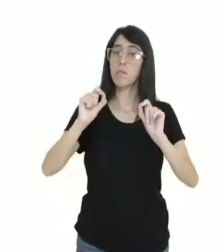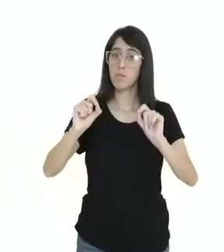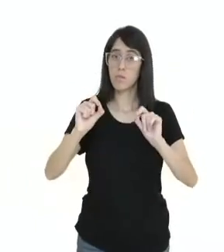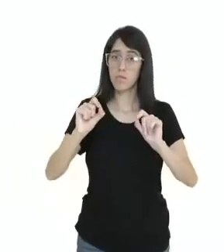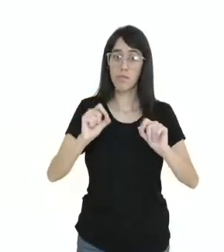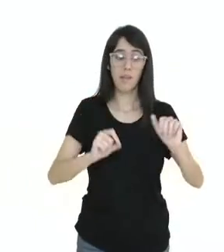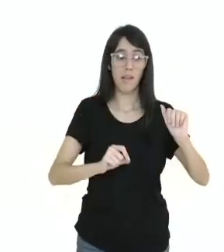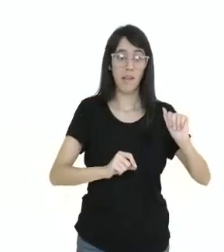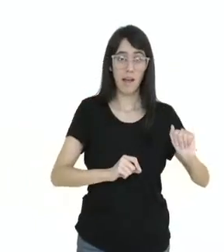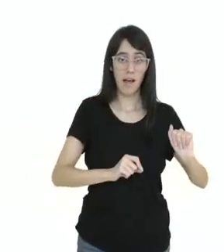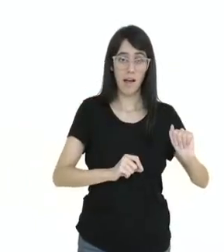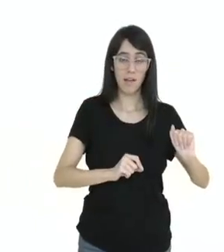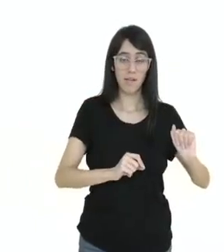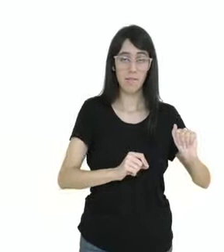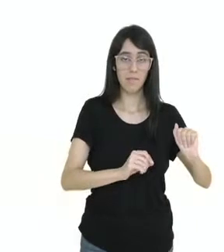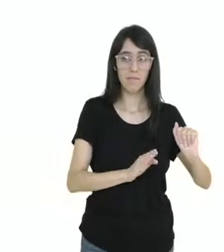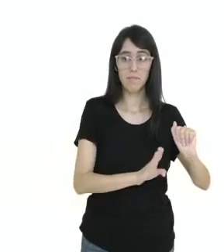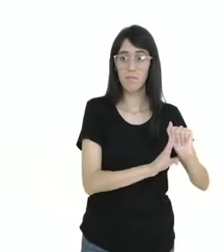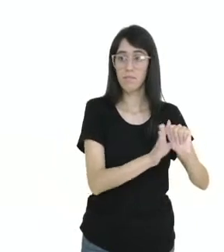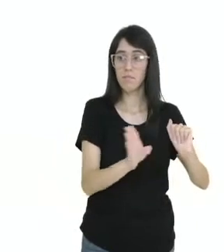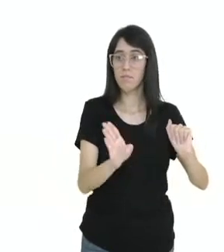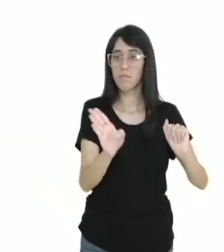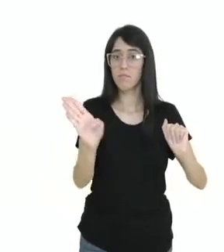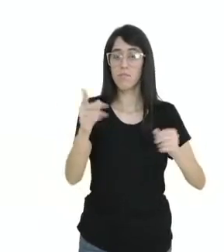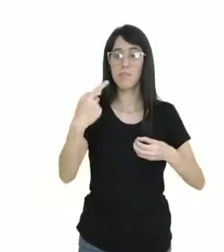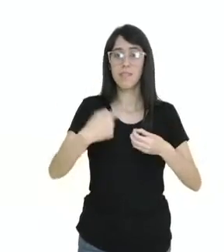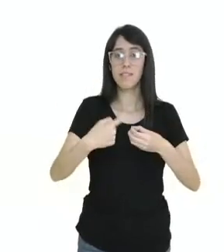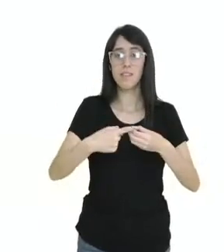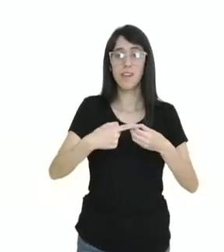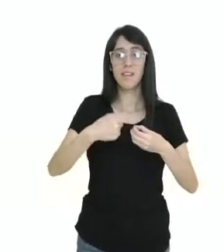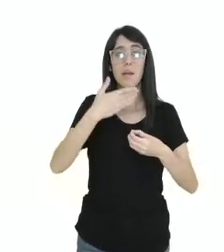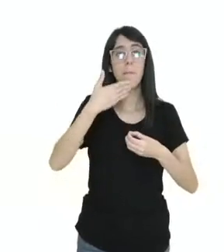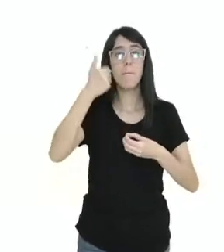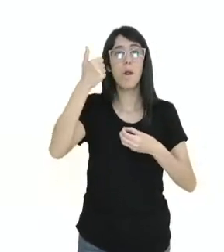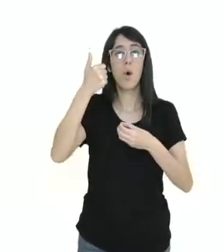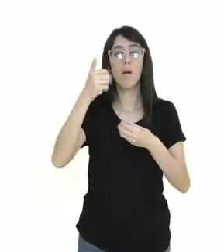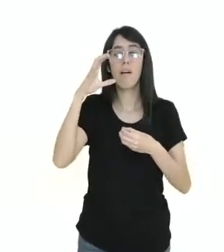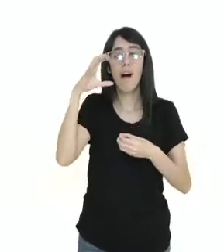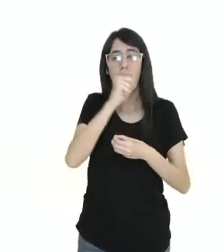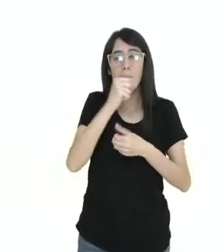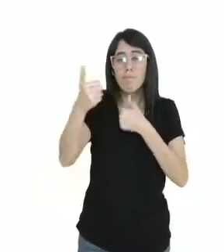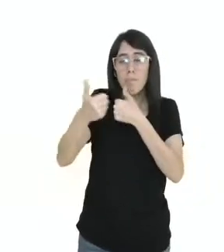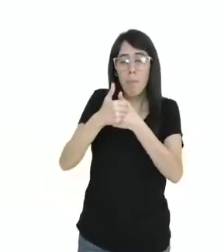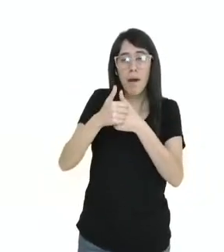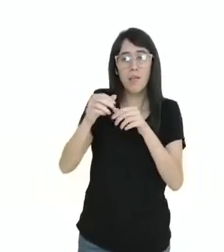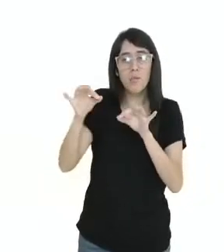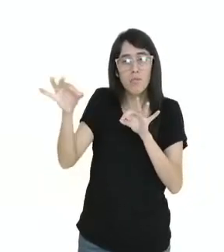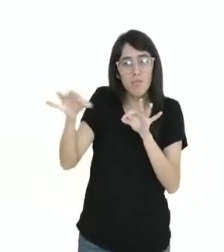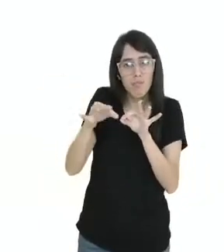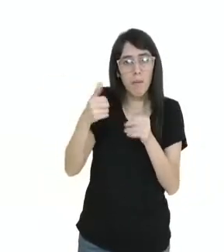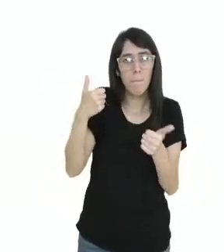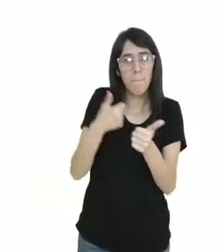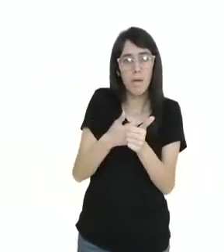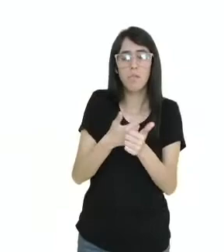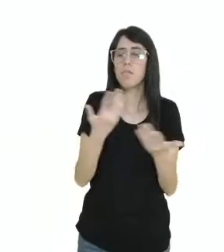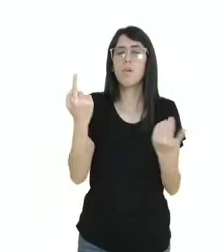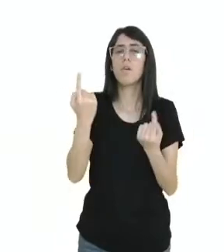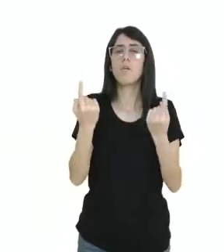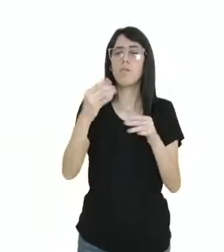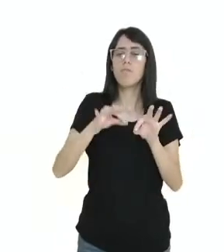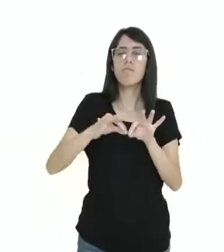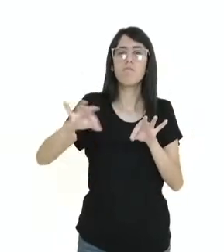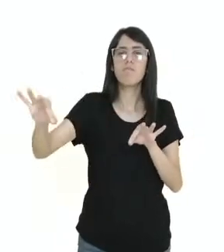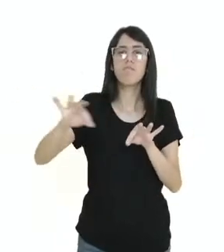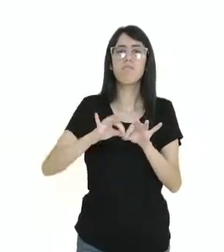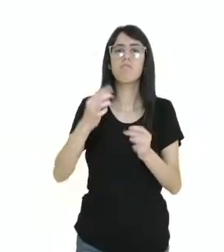perpendicular à estrada BC para que ela seja o mais curta possível. Ele quer saber qual o comprimento dessa estrada que